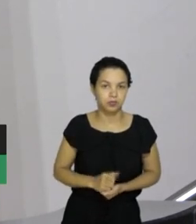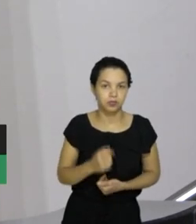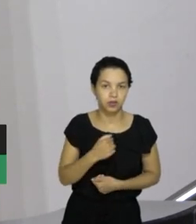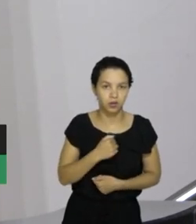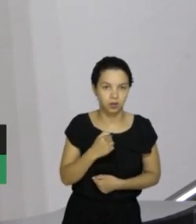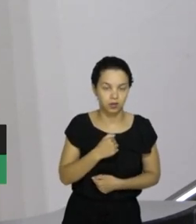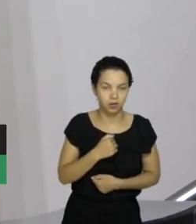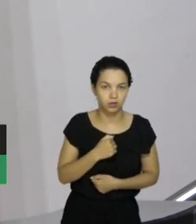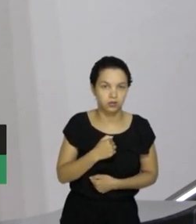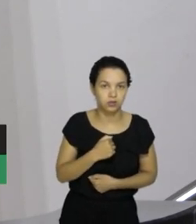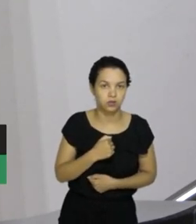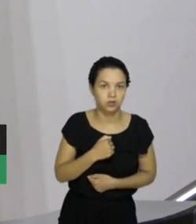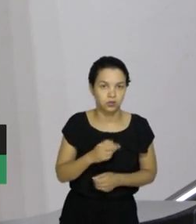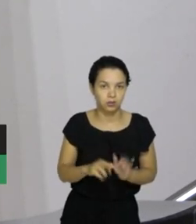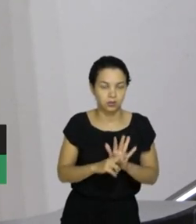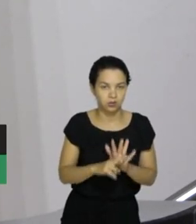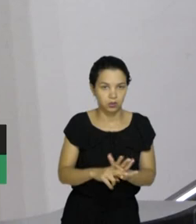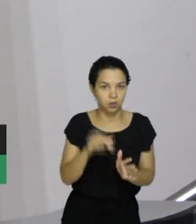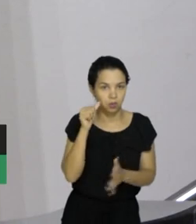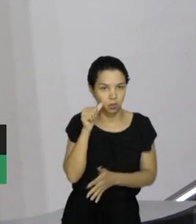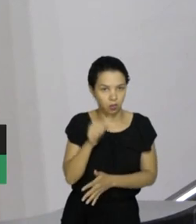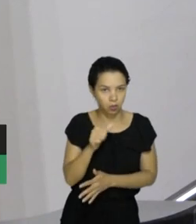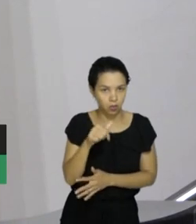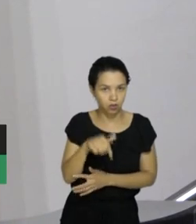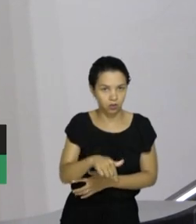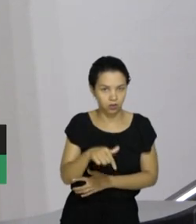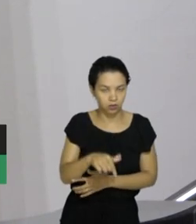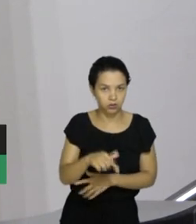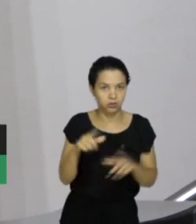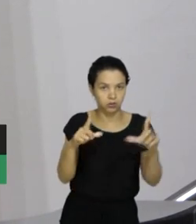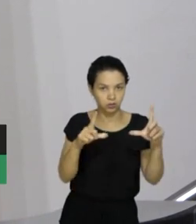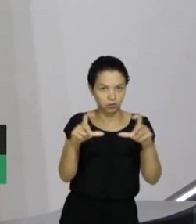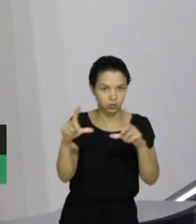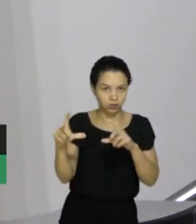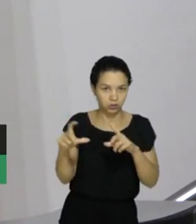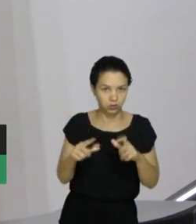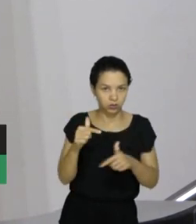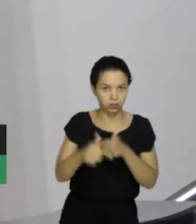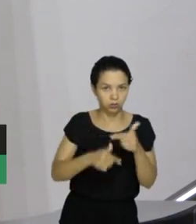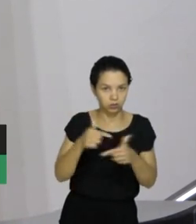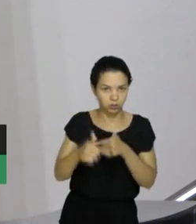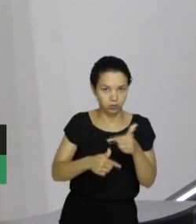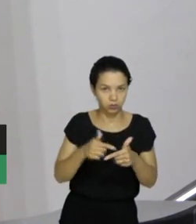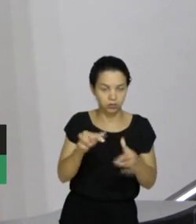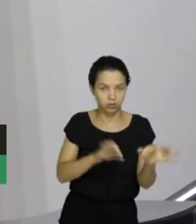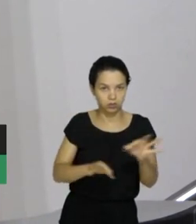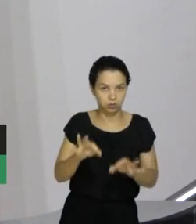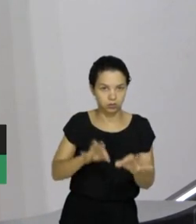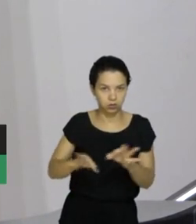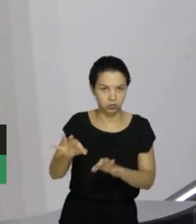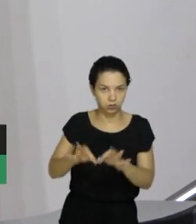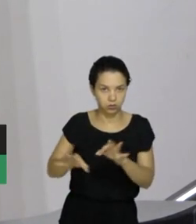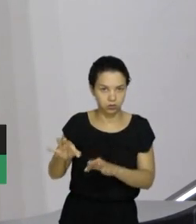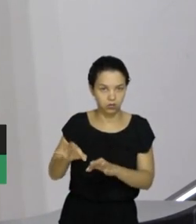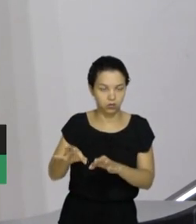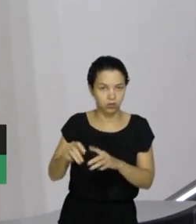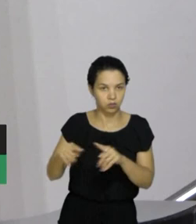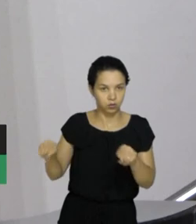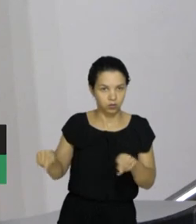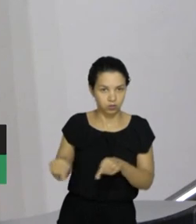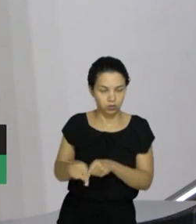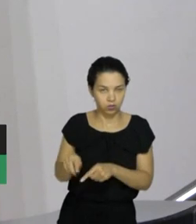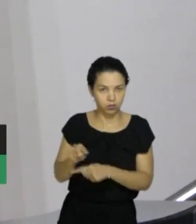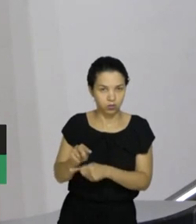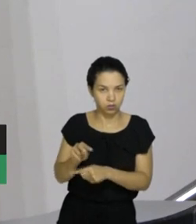em nome das mulheres que estão nesta foto e que trabalharam para organizar o Observatório e